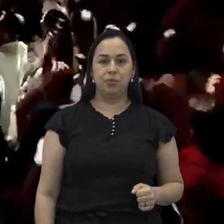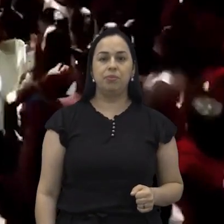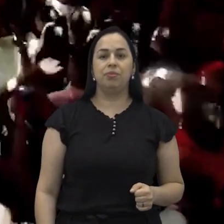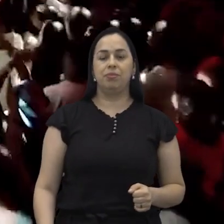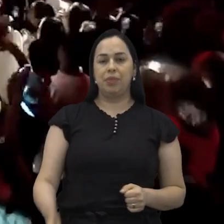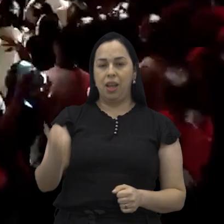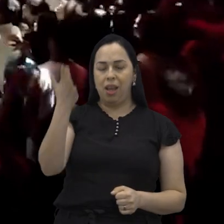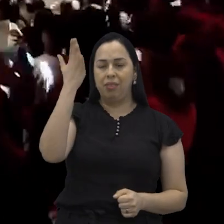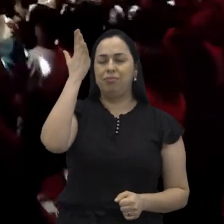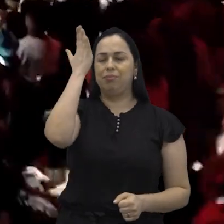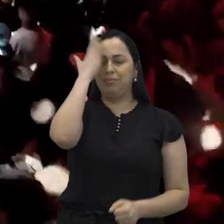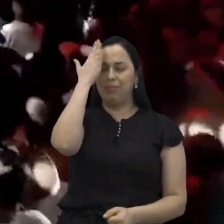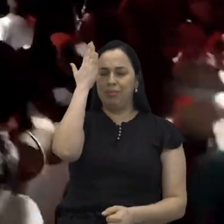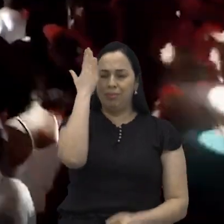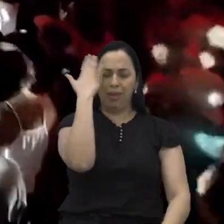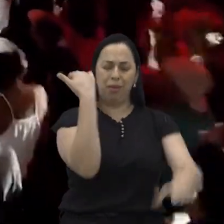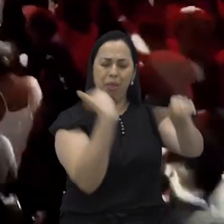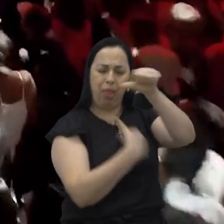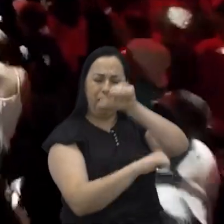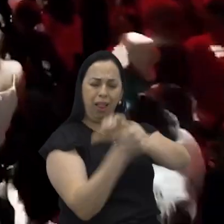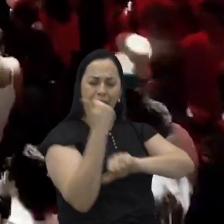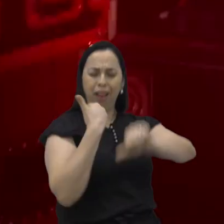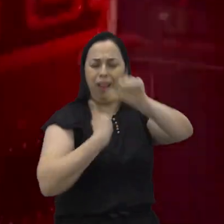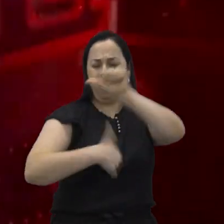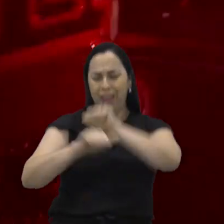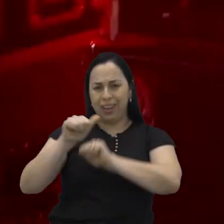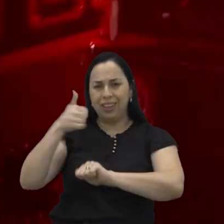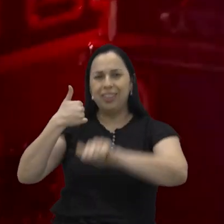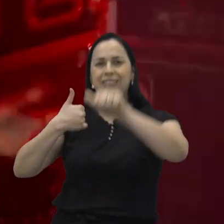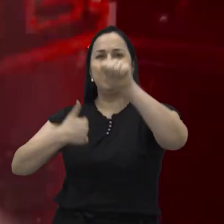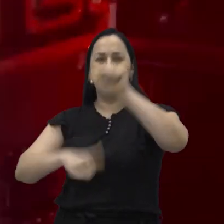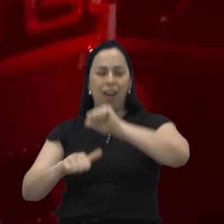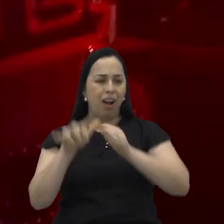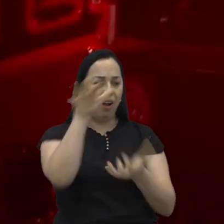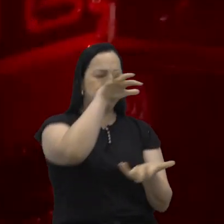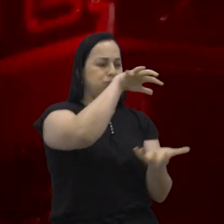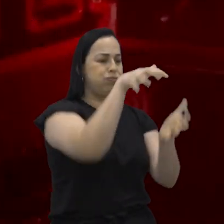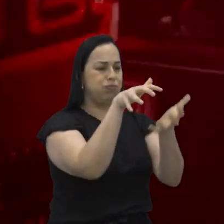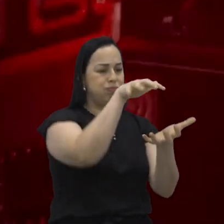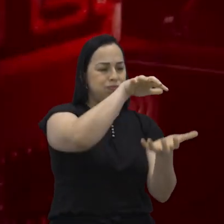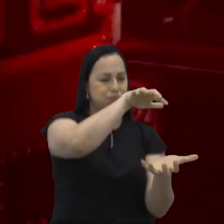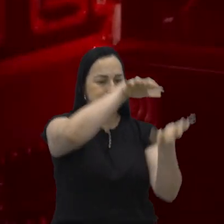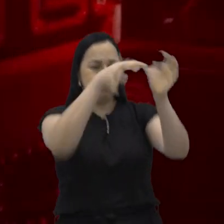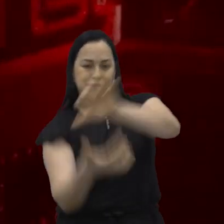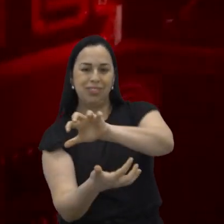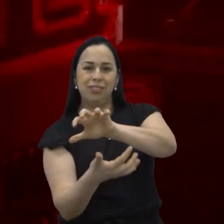Eu sei que tudo vai mudar, você vai transformar o mundo ao seu redor.